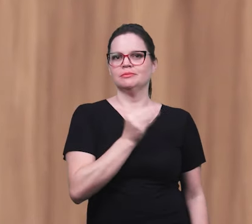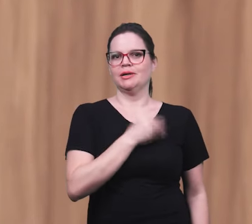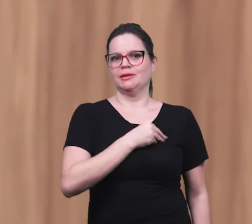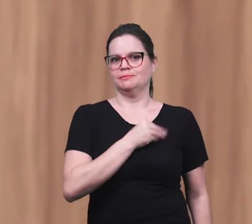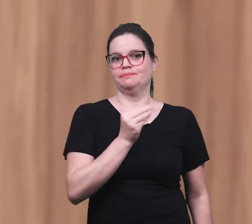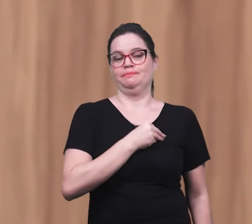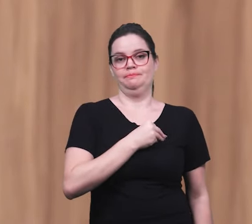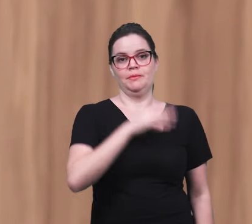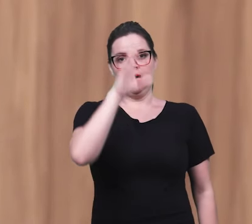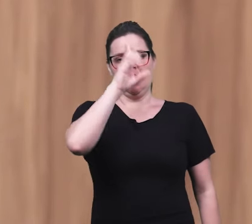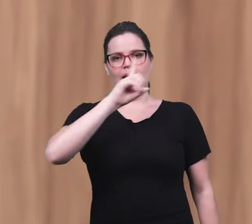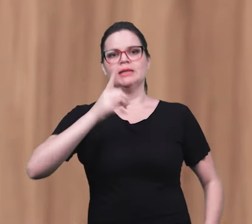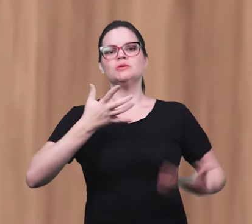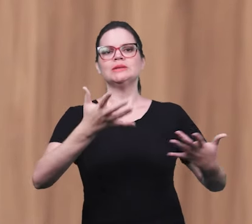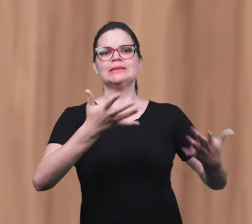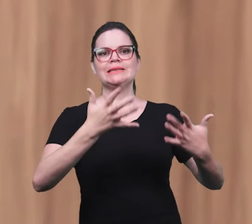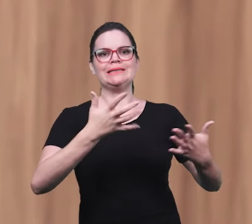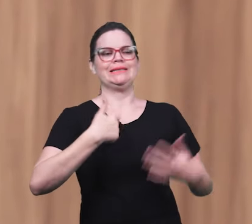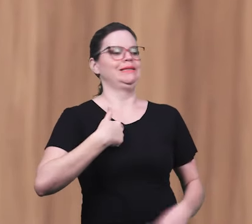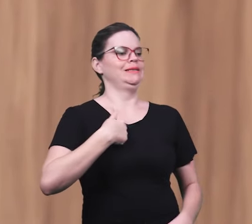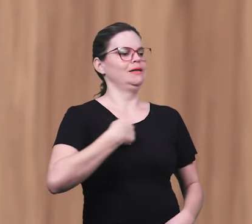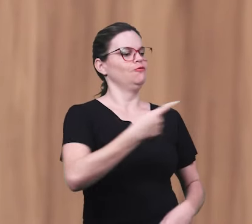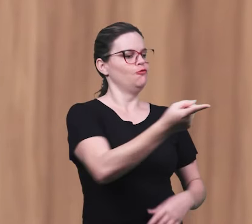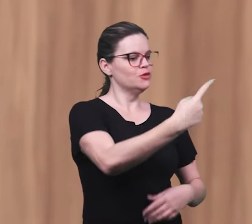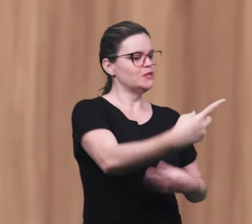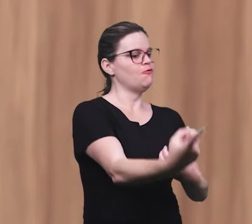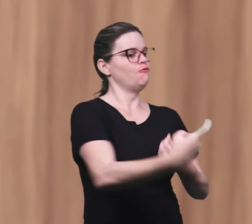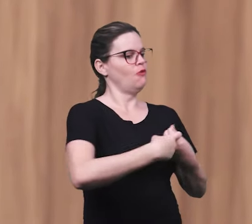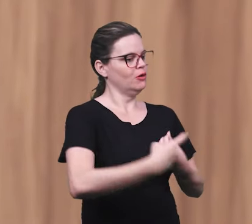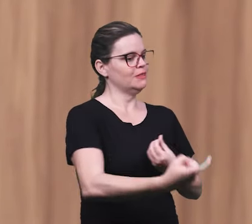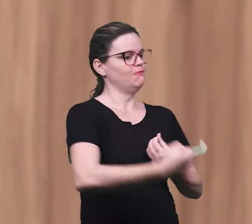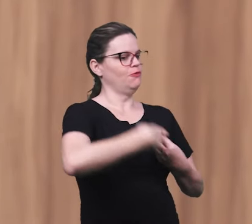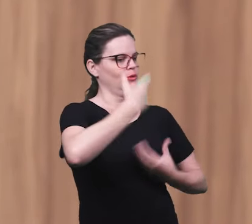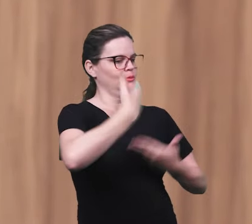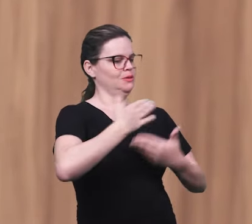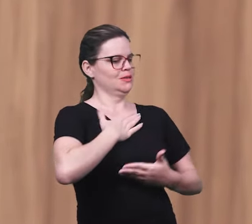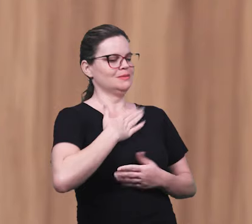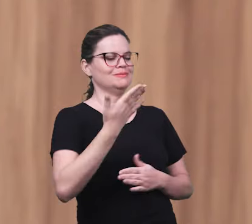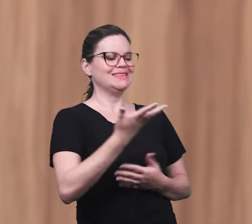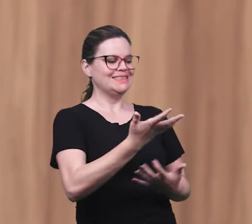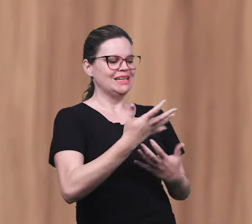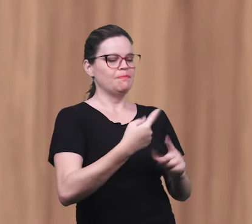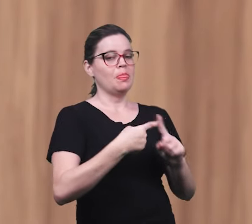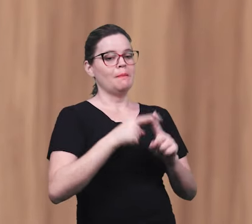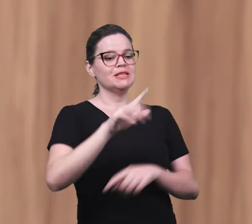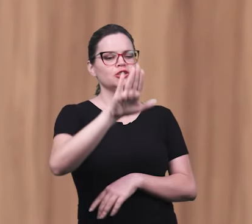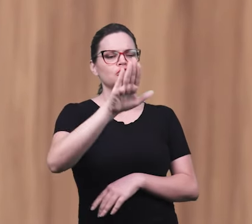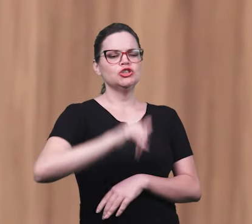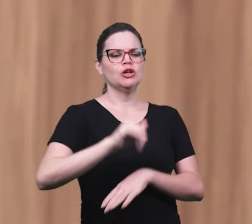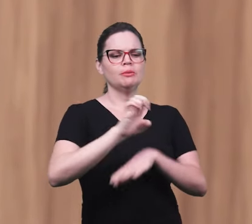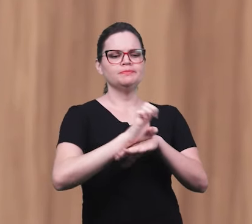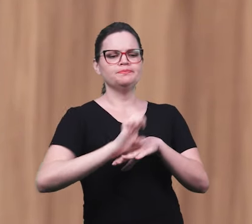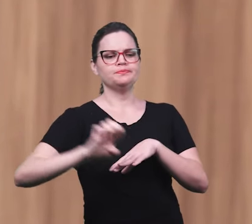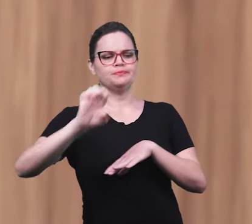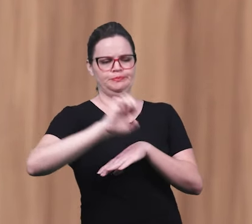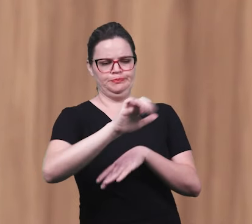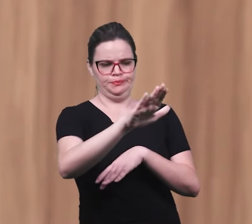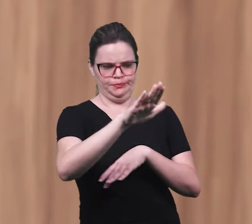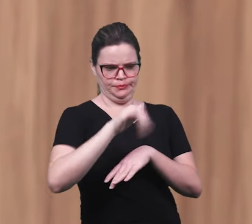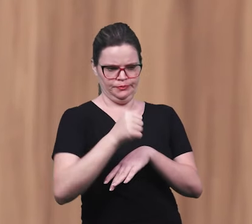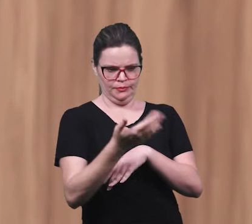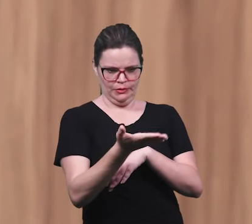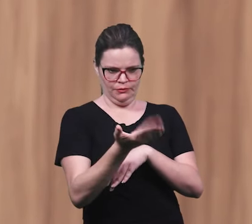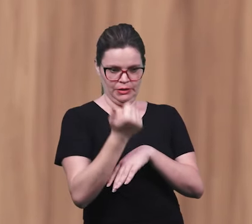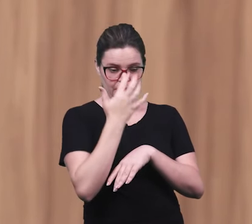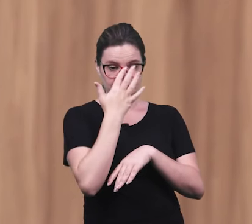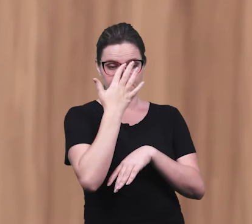a ele. E aí ele chama Elias, se aproxima e ele dá uma orientação para